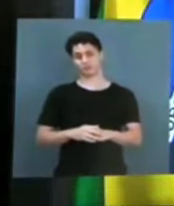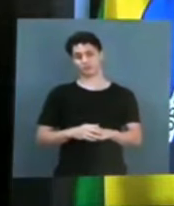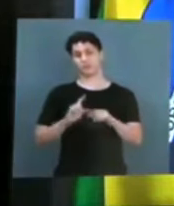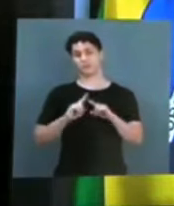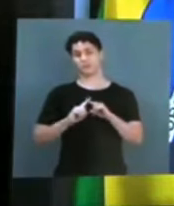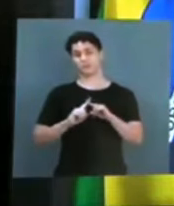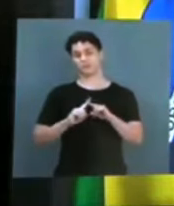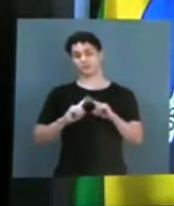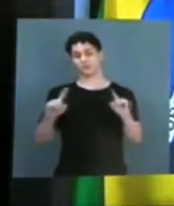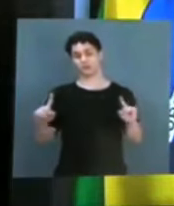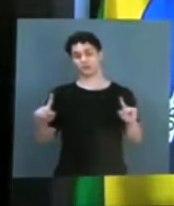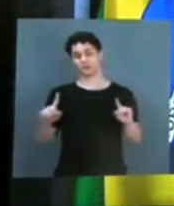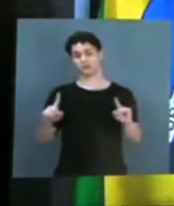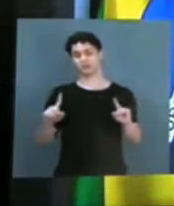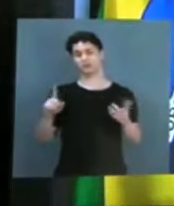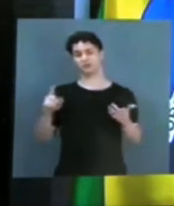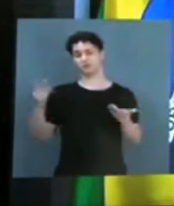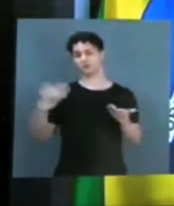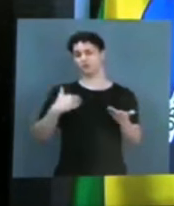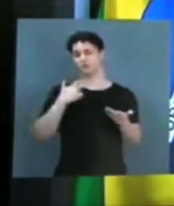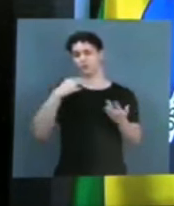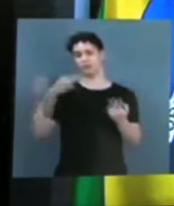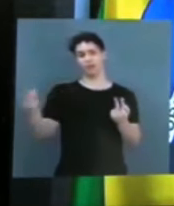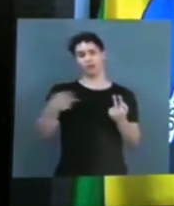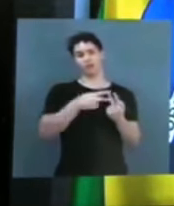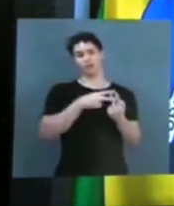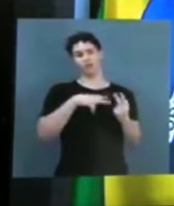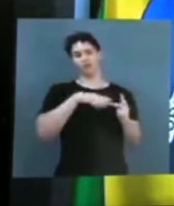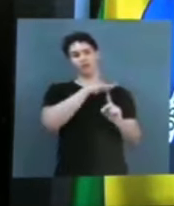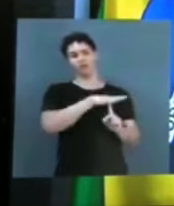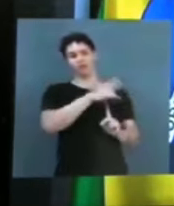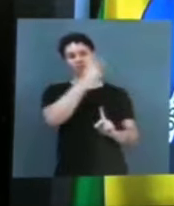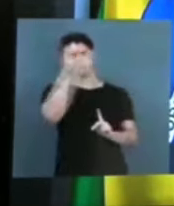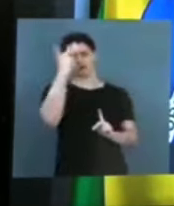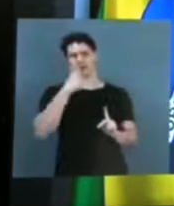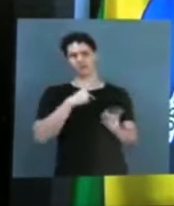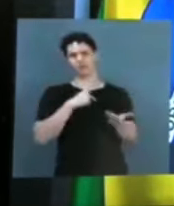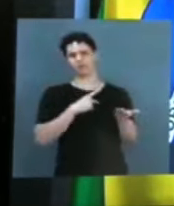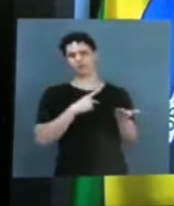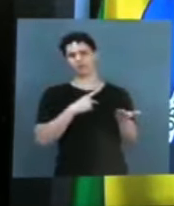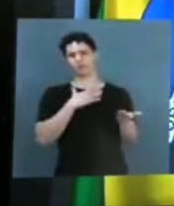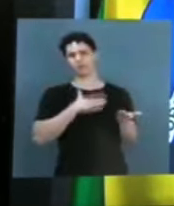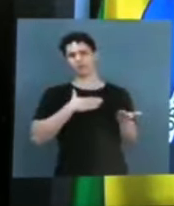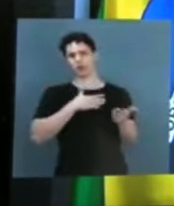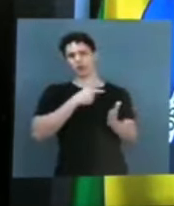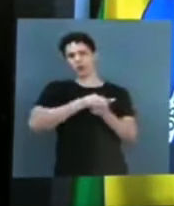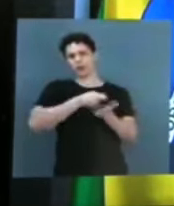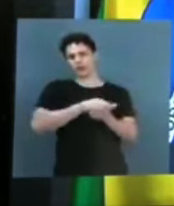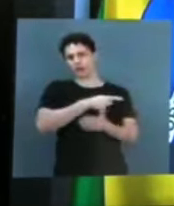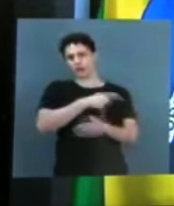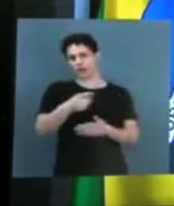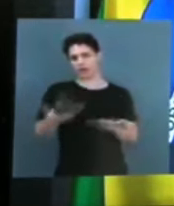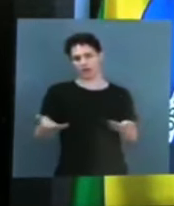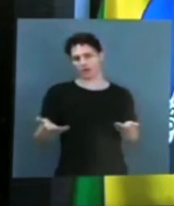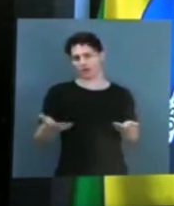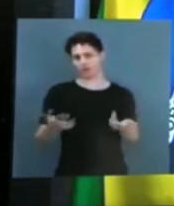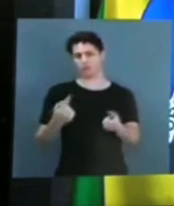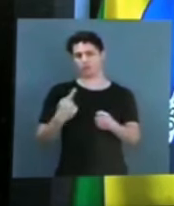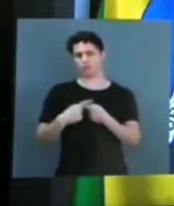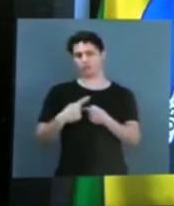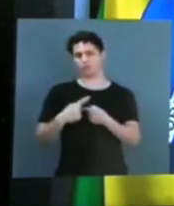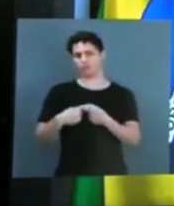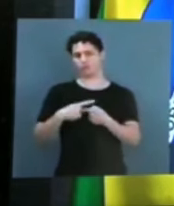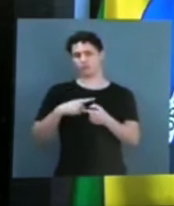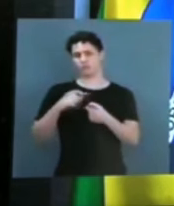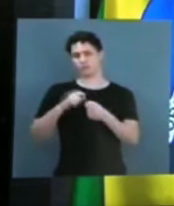Mas não é por isso que você tem que fazer os outros gostar do mesmo jeito. Porque isso você não tá